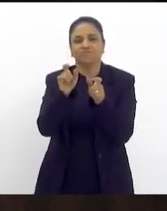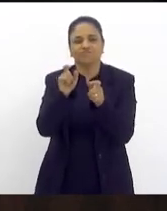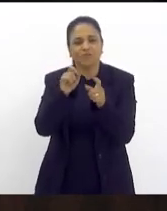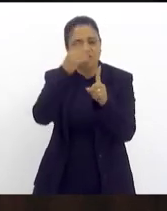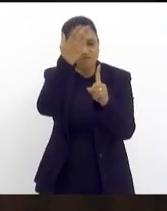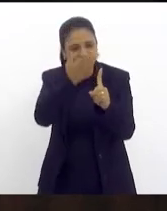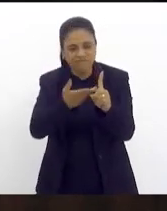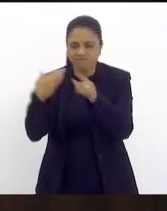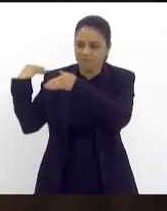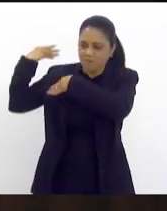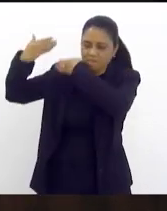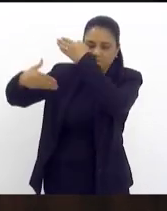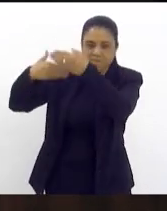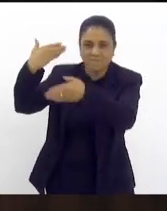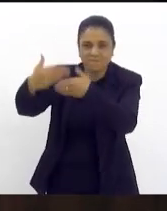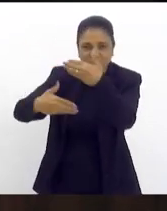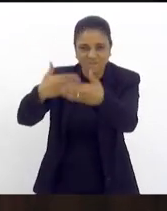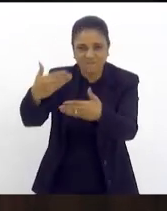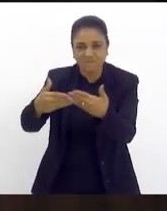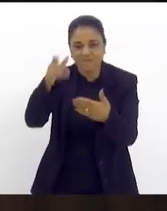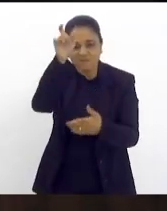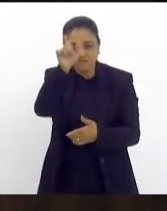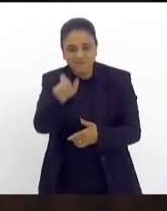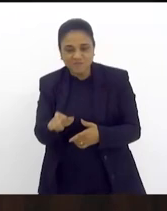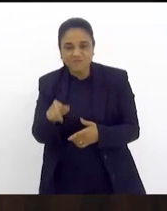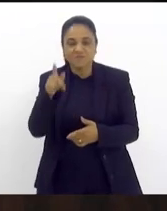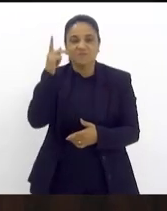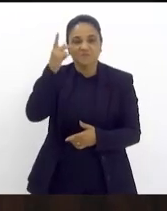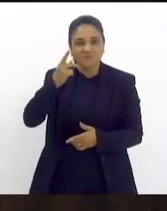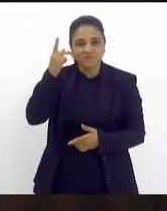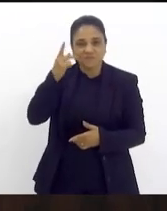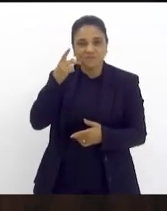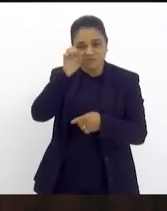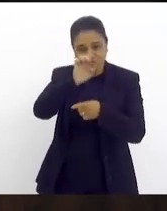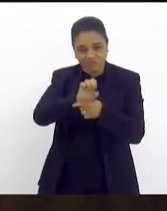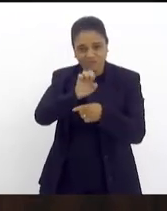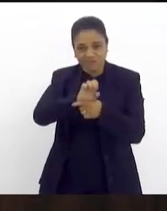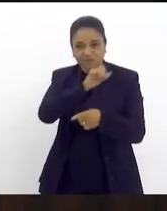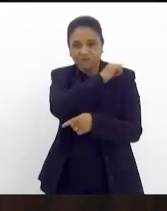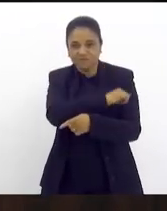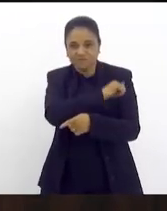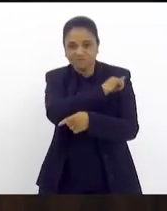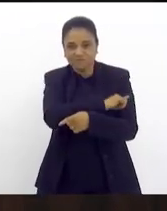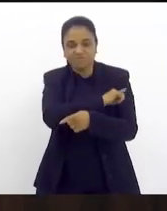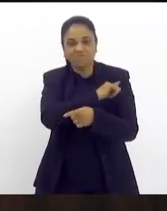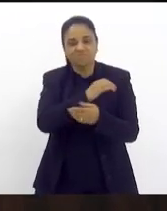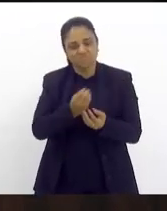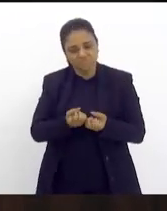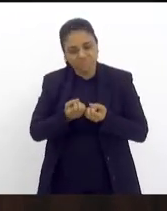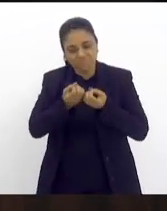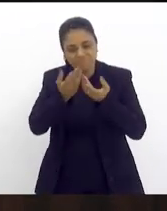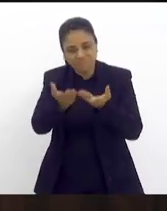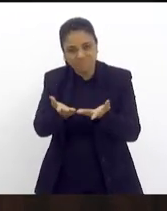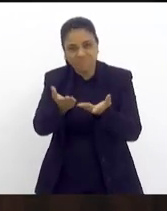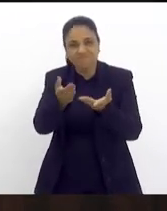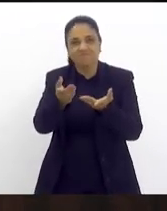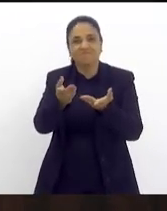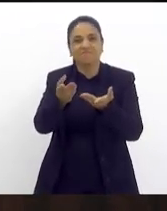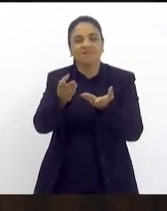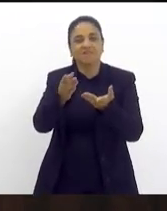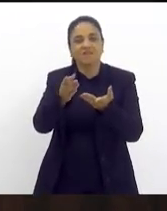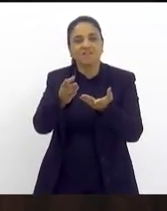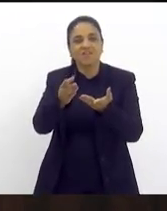luxo político de nosso Estado, que é, sem dúvida nenhuma, merecedor e em conteste da